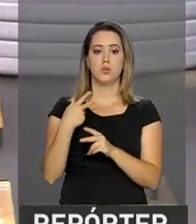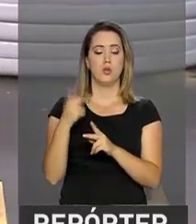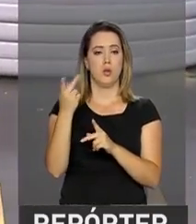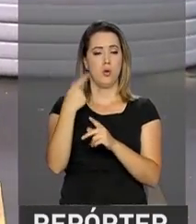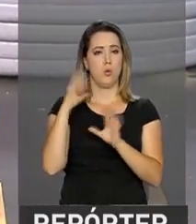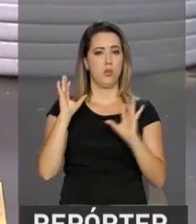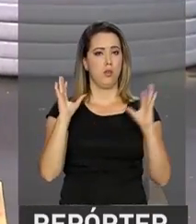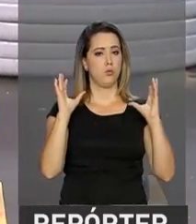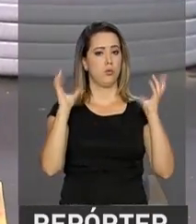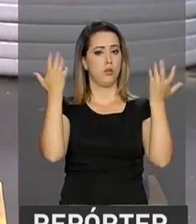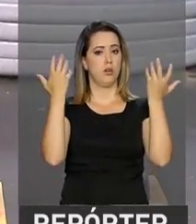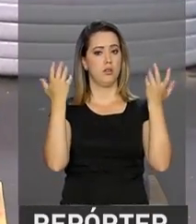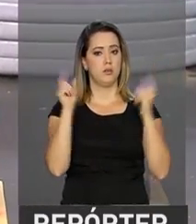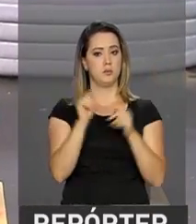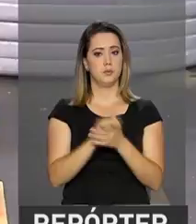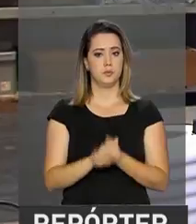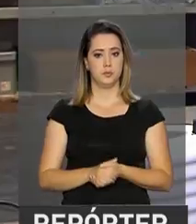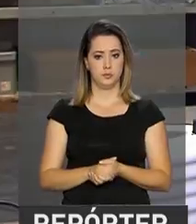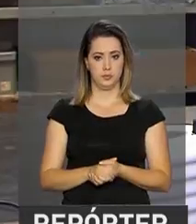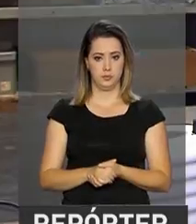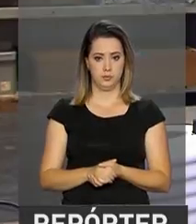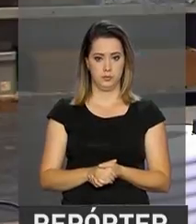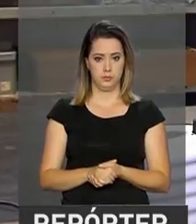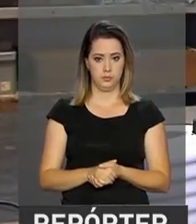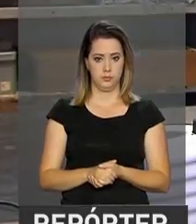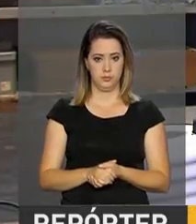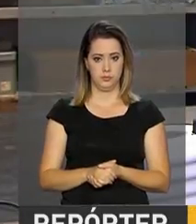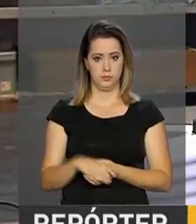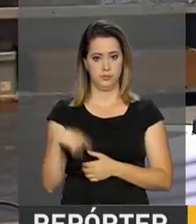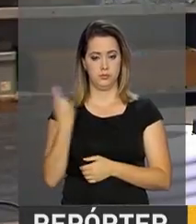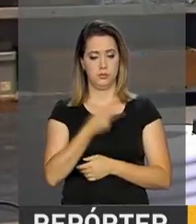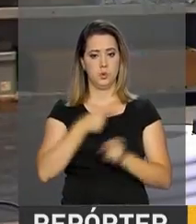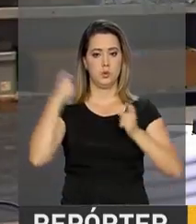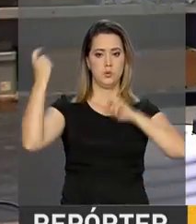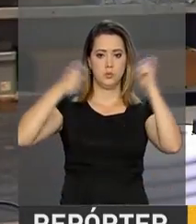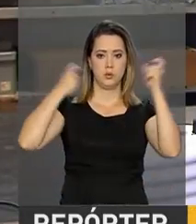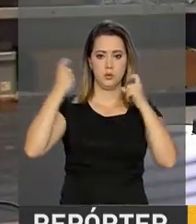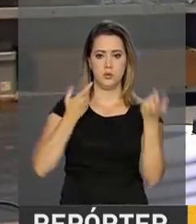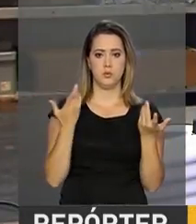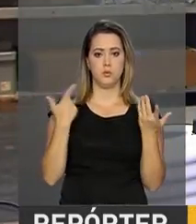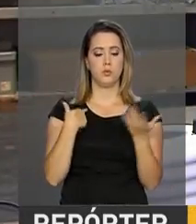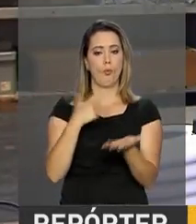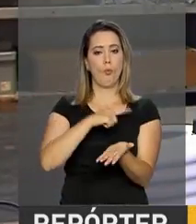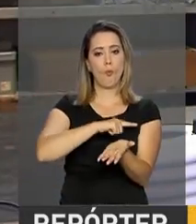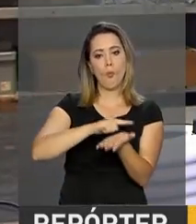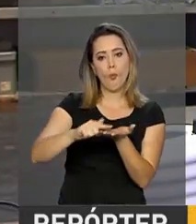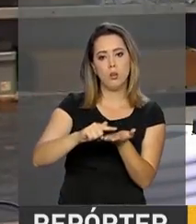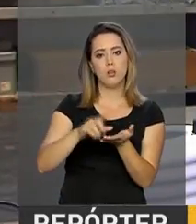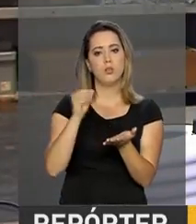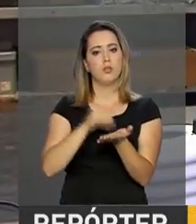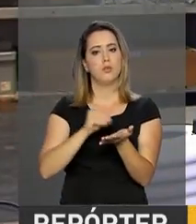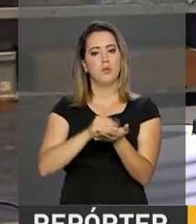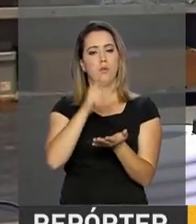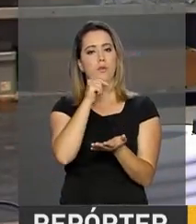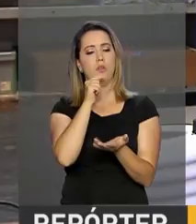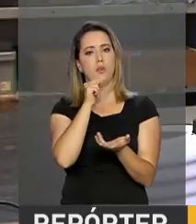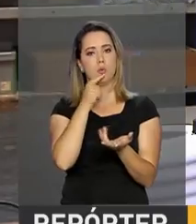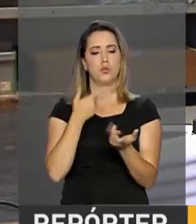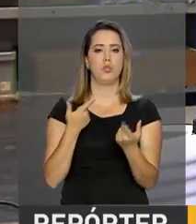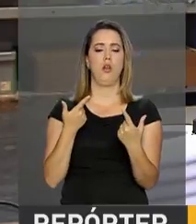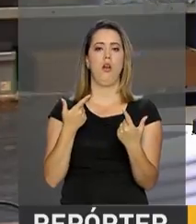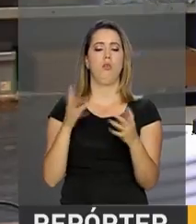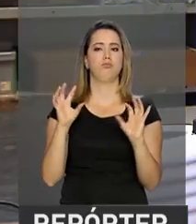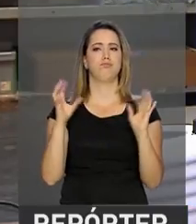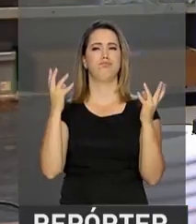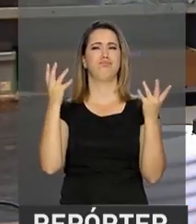monitorar o meio ambiente muitas pessoas devem estar preocupada é por causa dessas é que essa falta de água essa falta de umidade que a